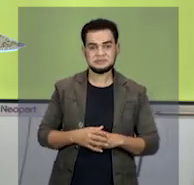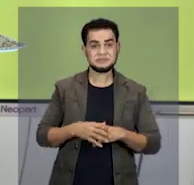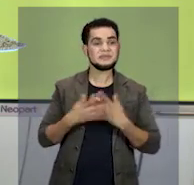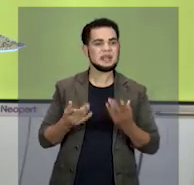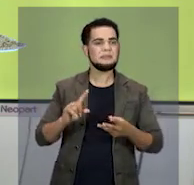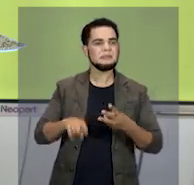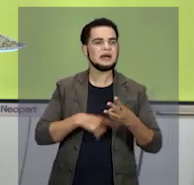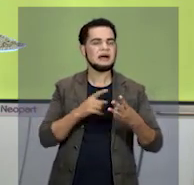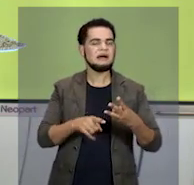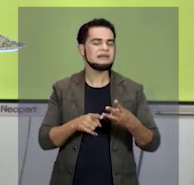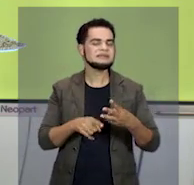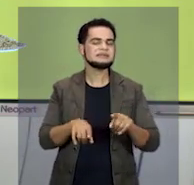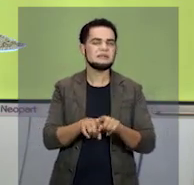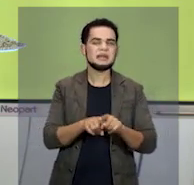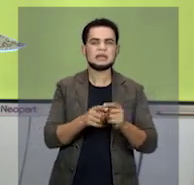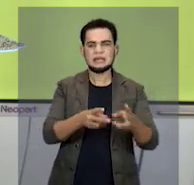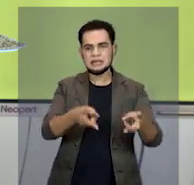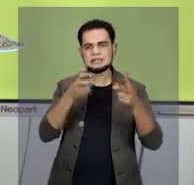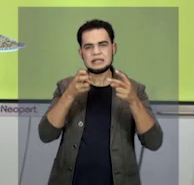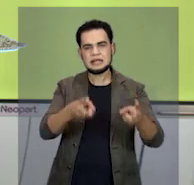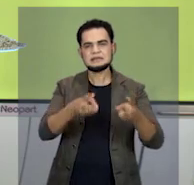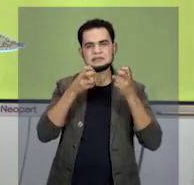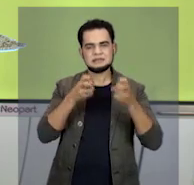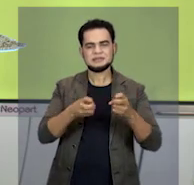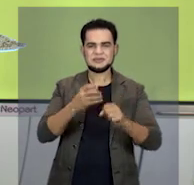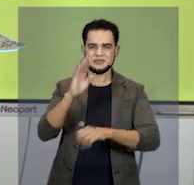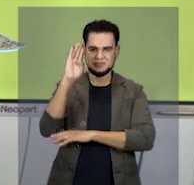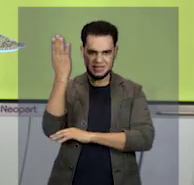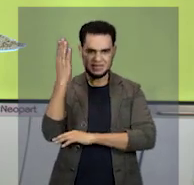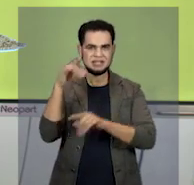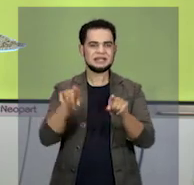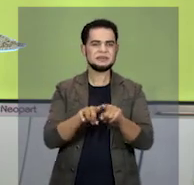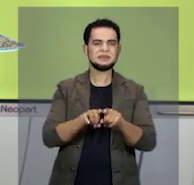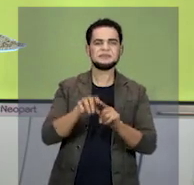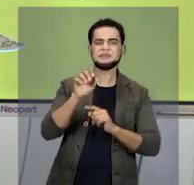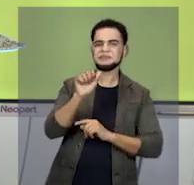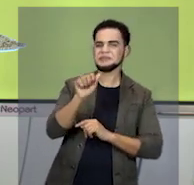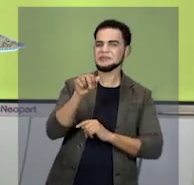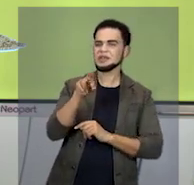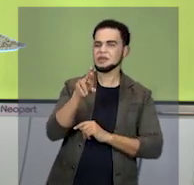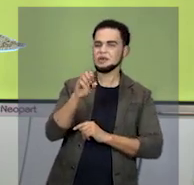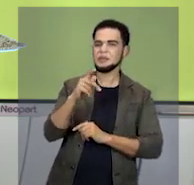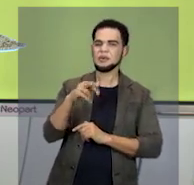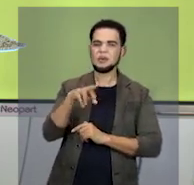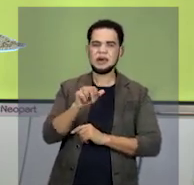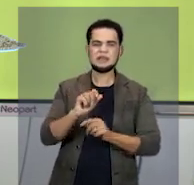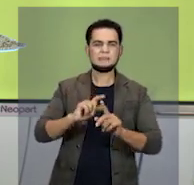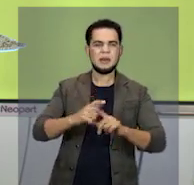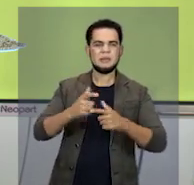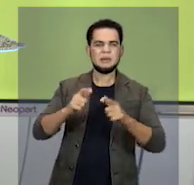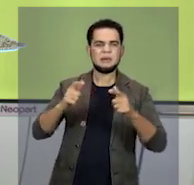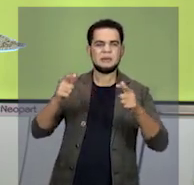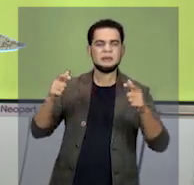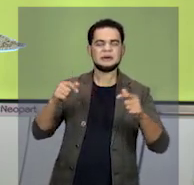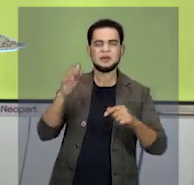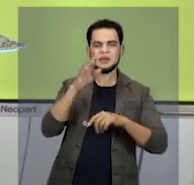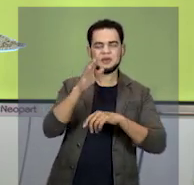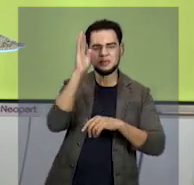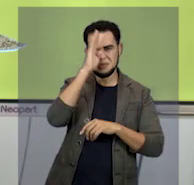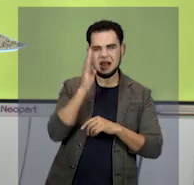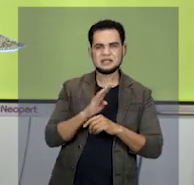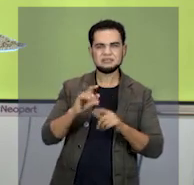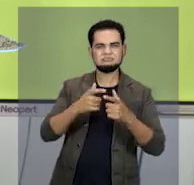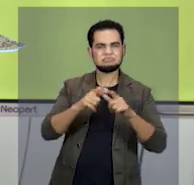de madeira e a pecuária também, que cresce muito nessa região norte do Brasil. Ou seja, quando você vivencia esses ciclos, esses